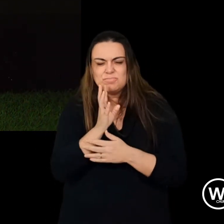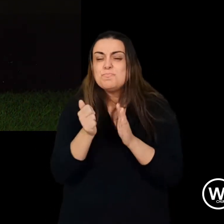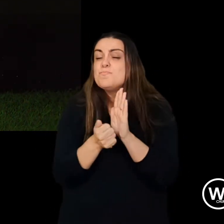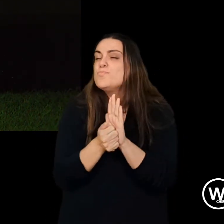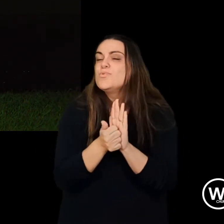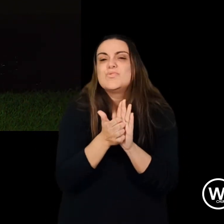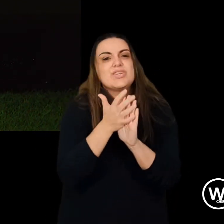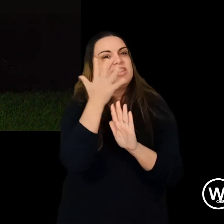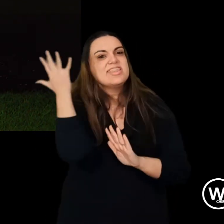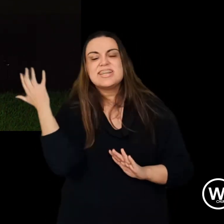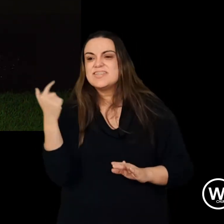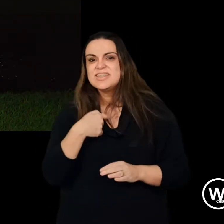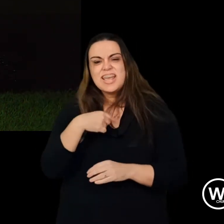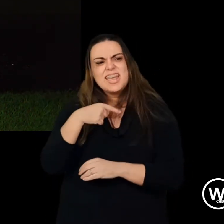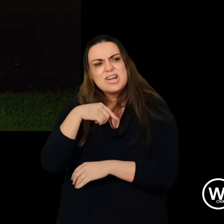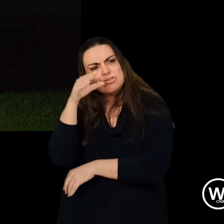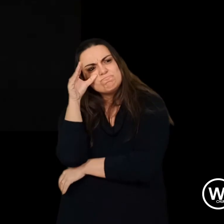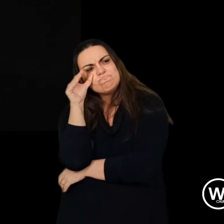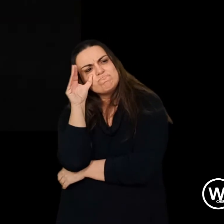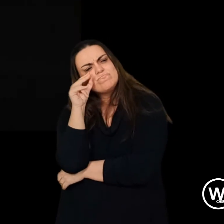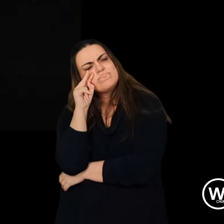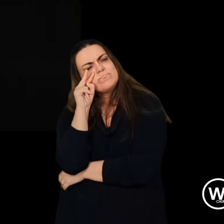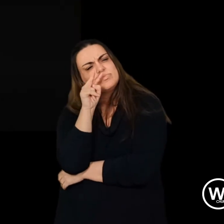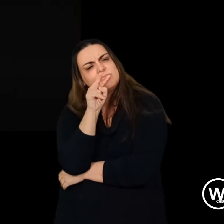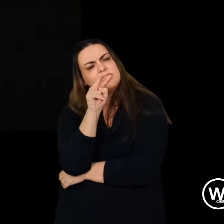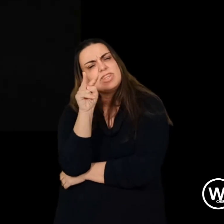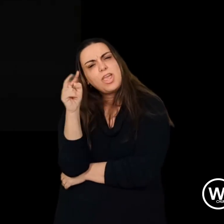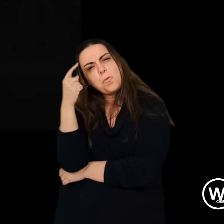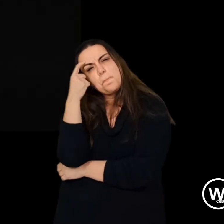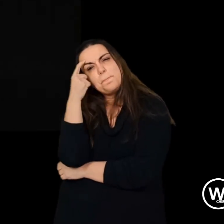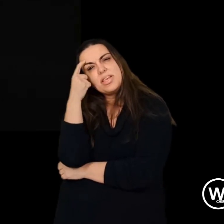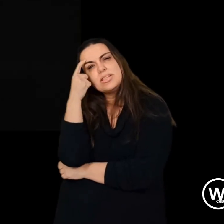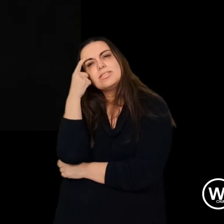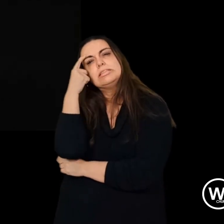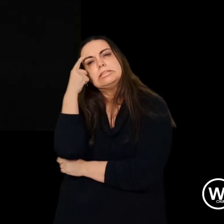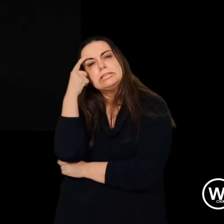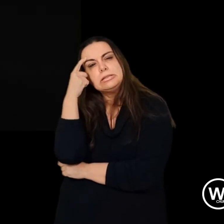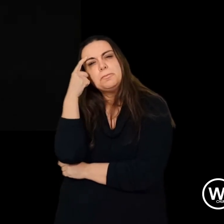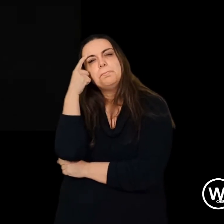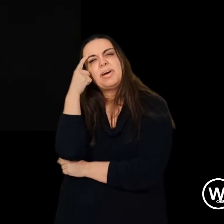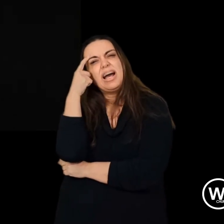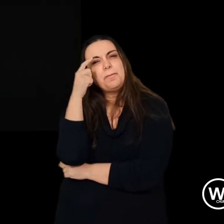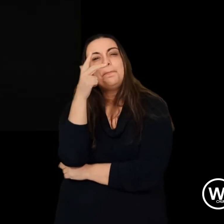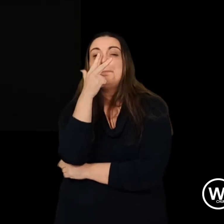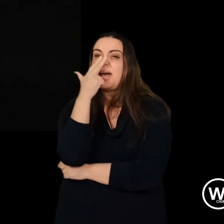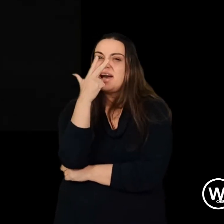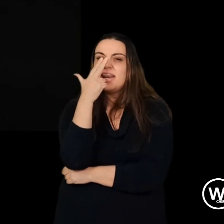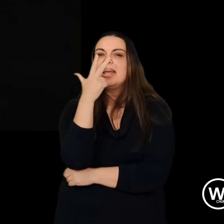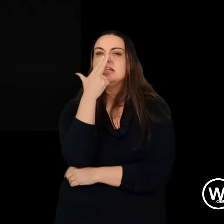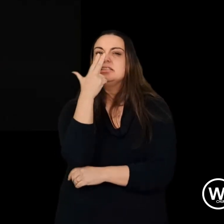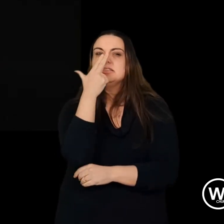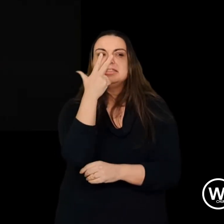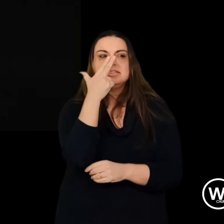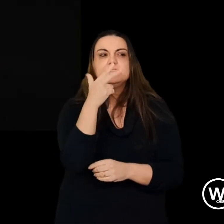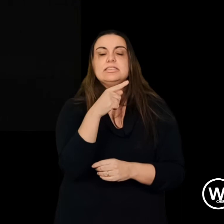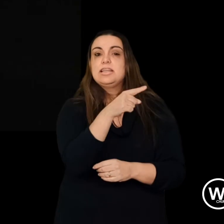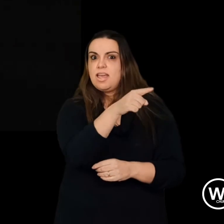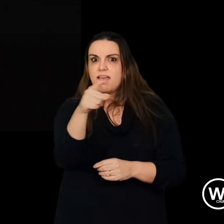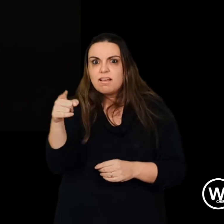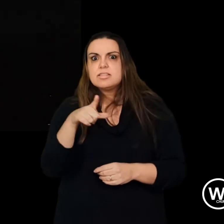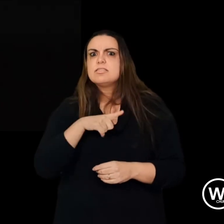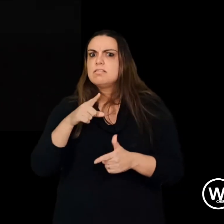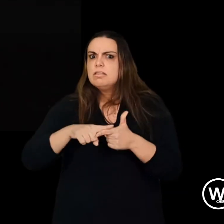várias vezes eu olhava para esse cenário e eu pensava: nossa, a guerra que essas pessoas estão enfrentando deve ser violenta,